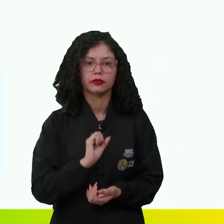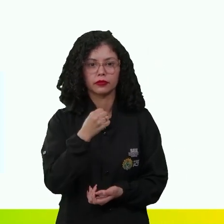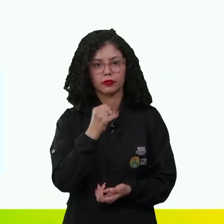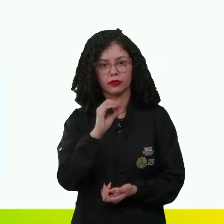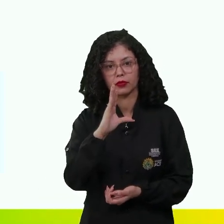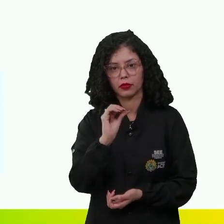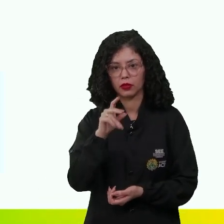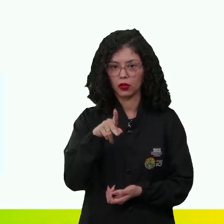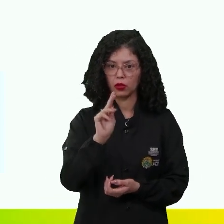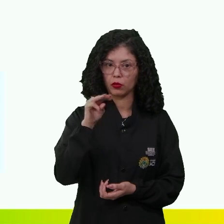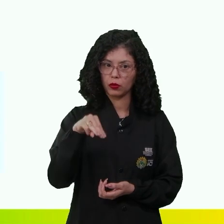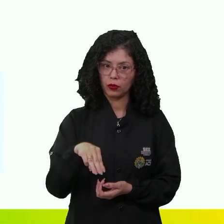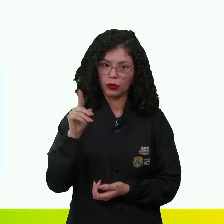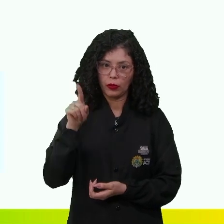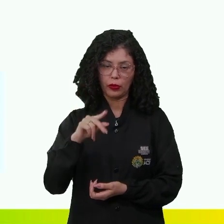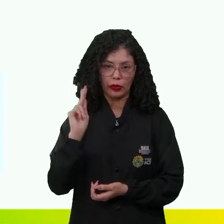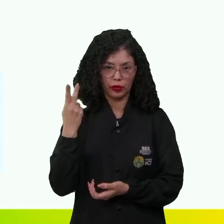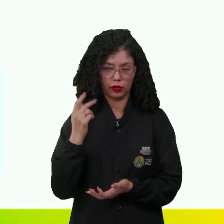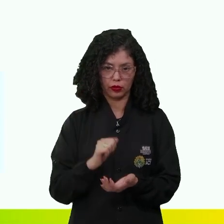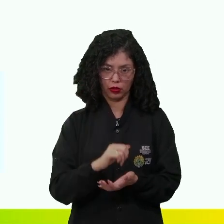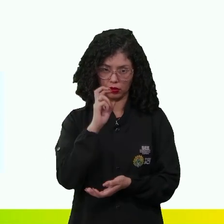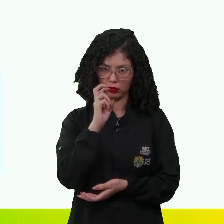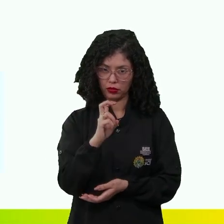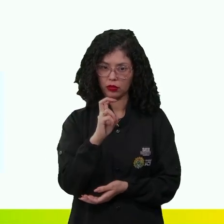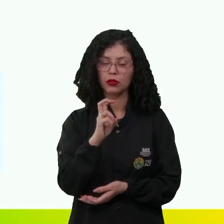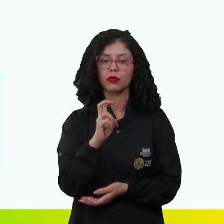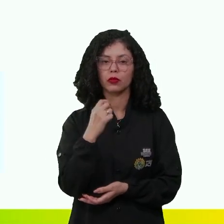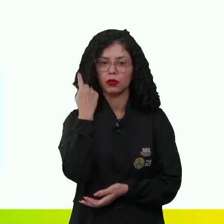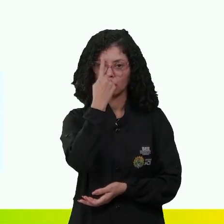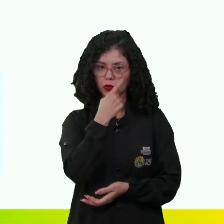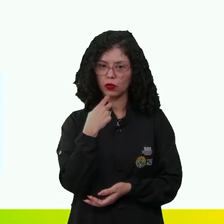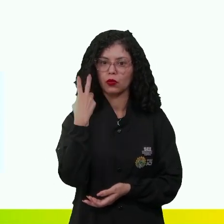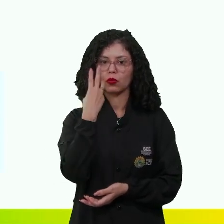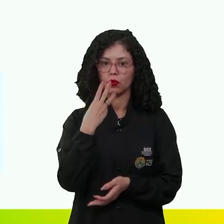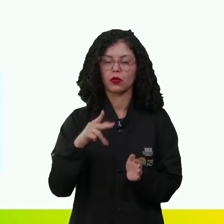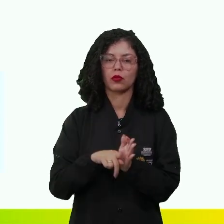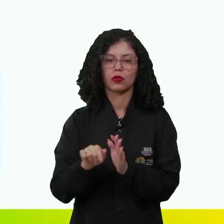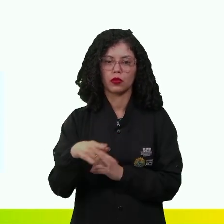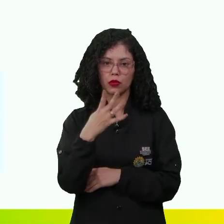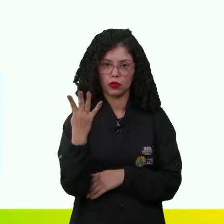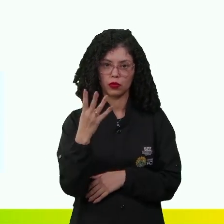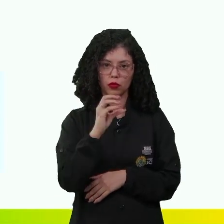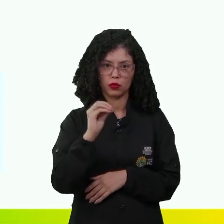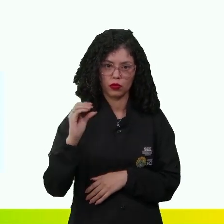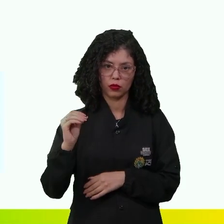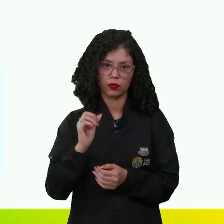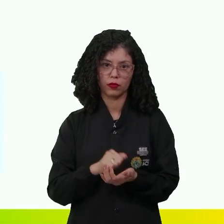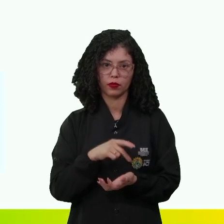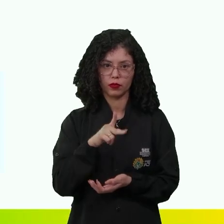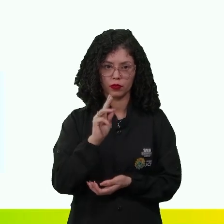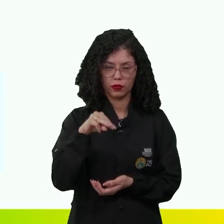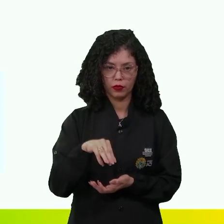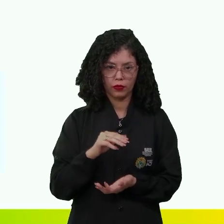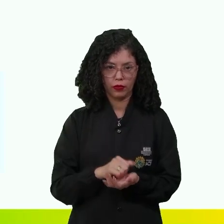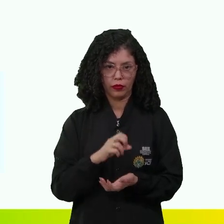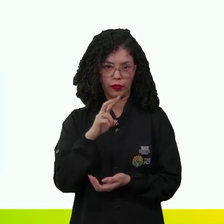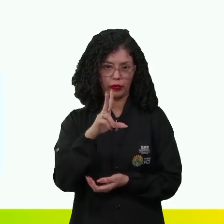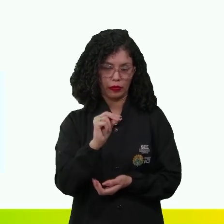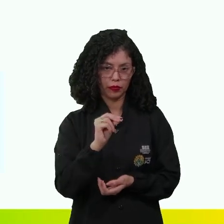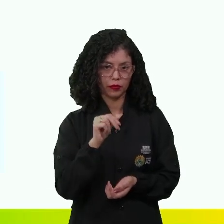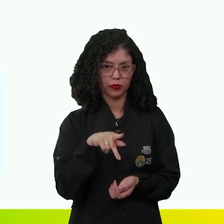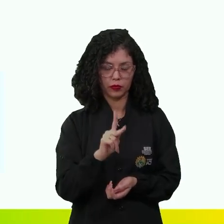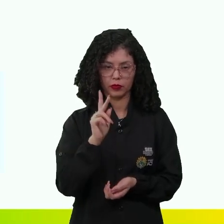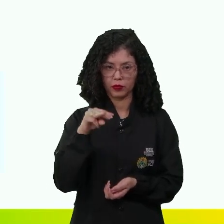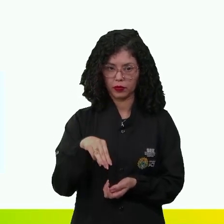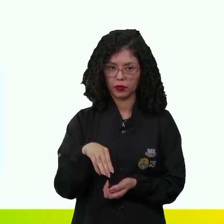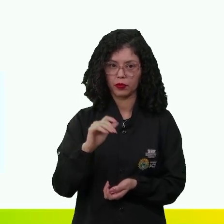80 km por hora, 5 horas para percorrer esses 400 km. 50